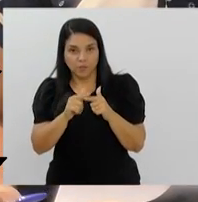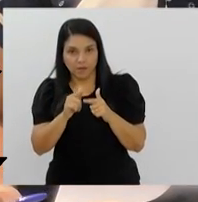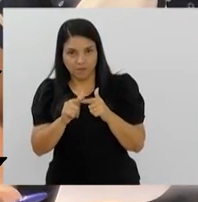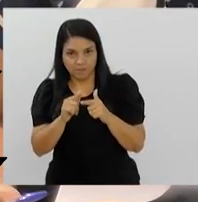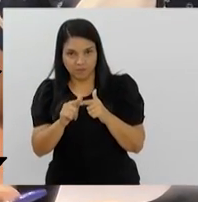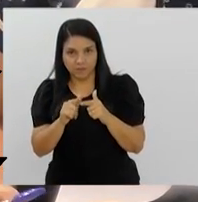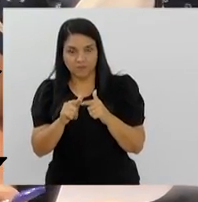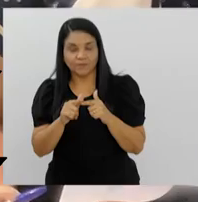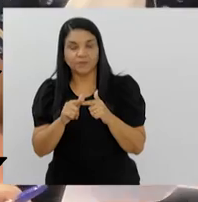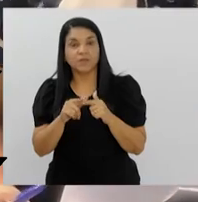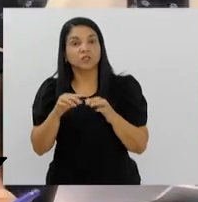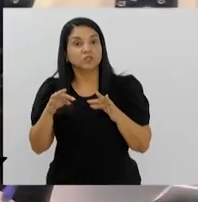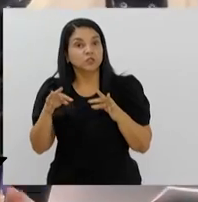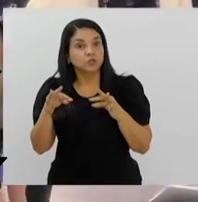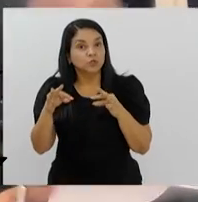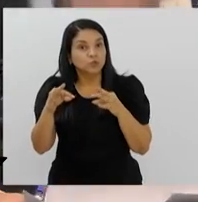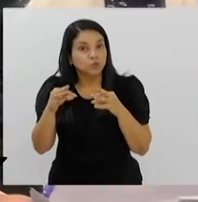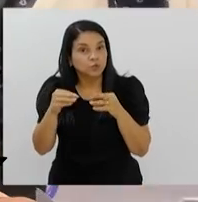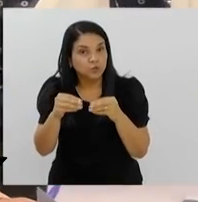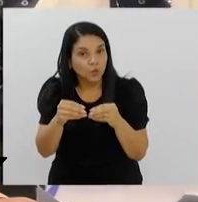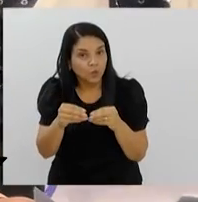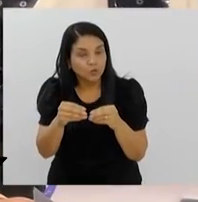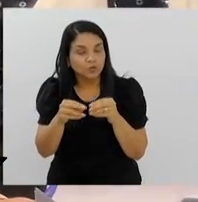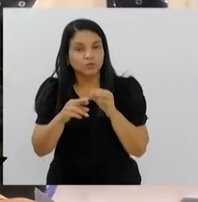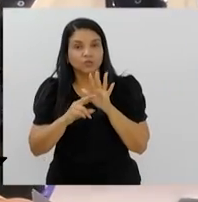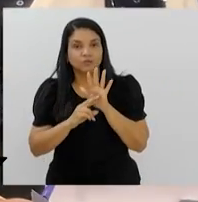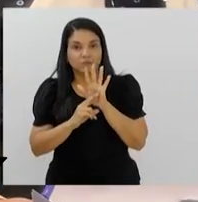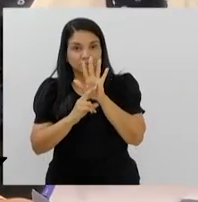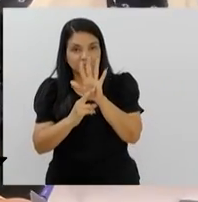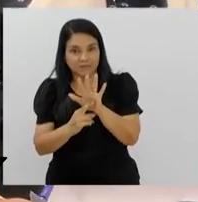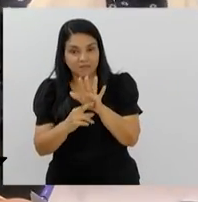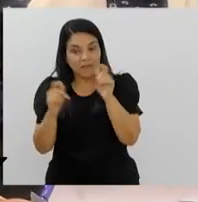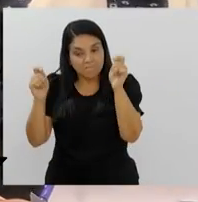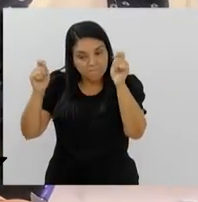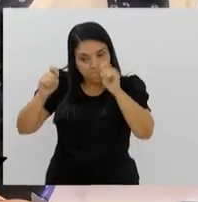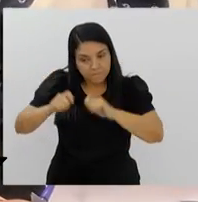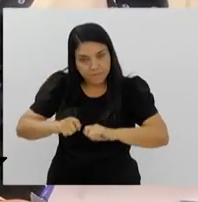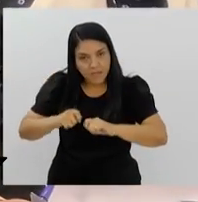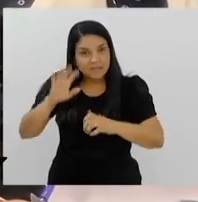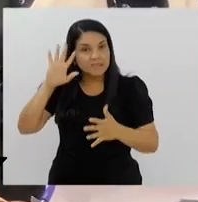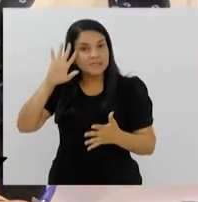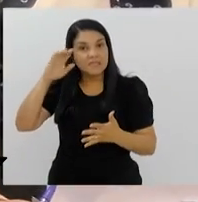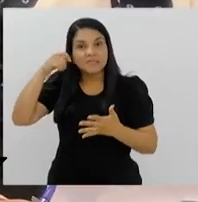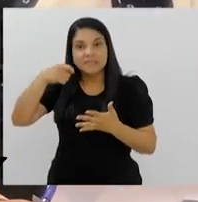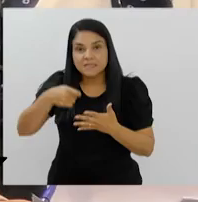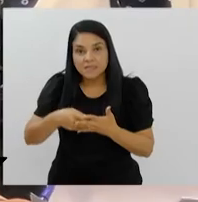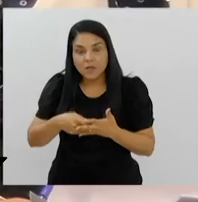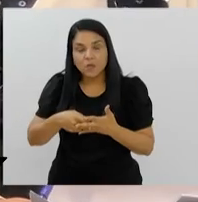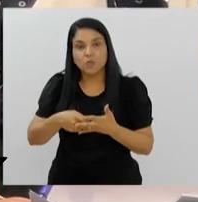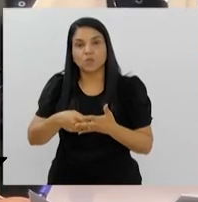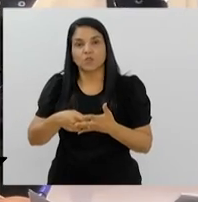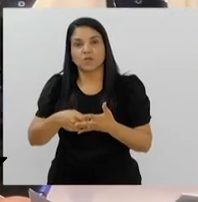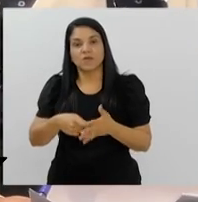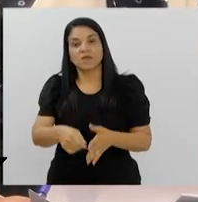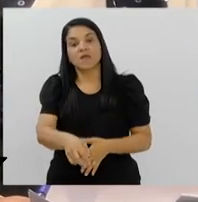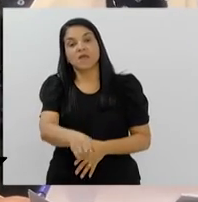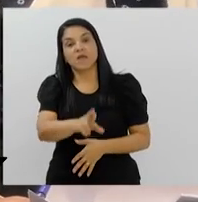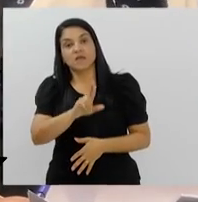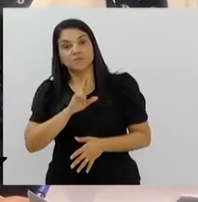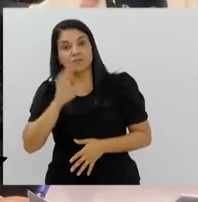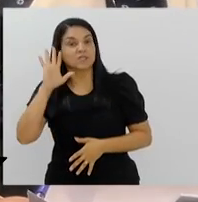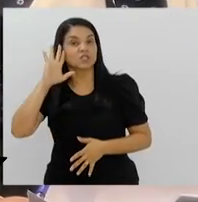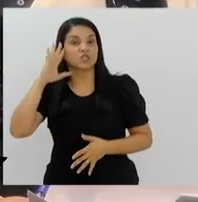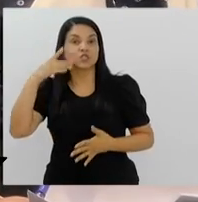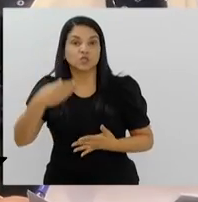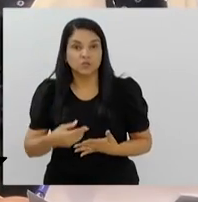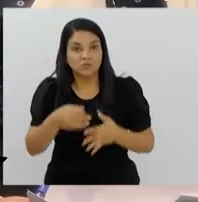dando para todos os representantes a capacidade de tomar as suas decisões e de nos dar as soluções